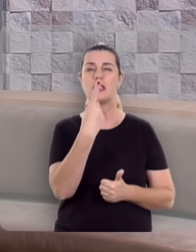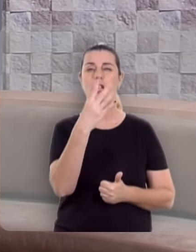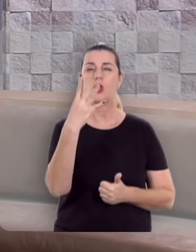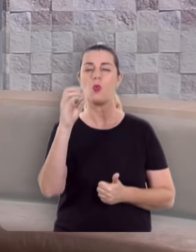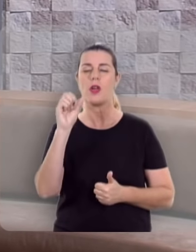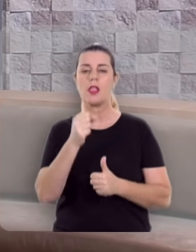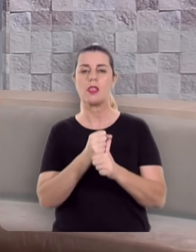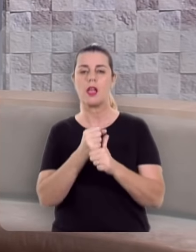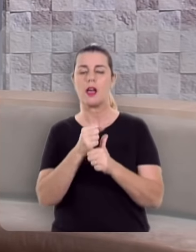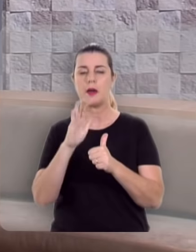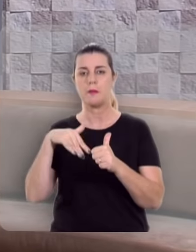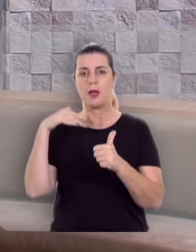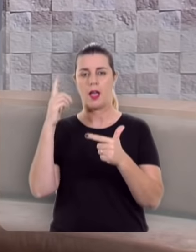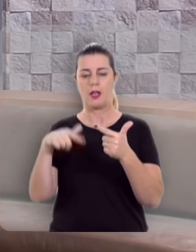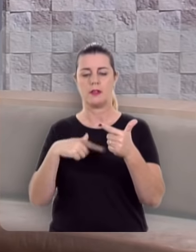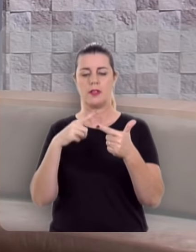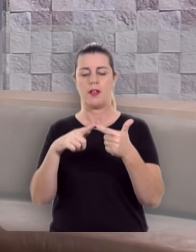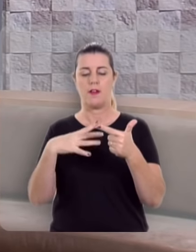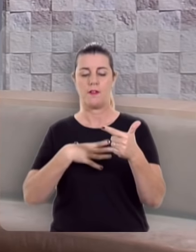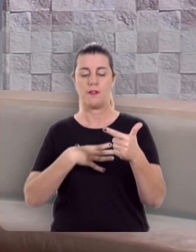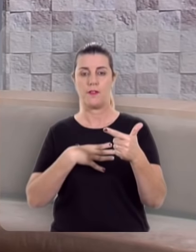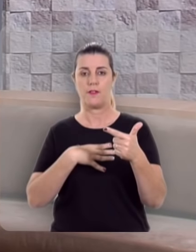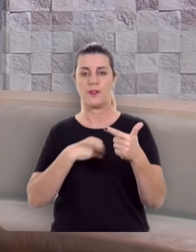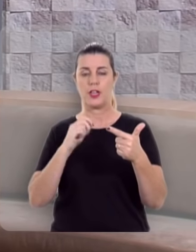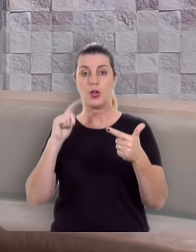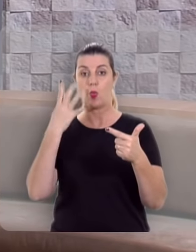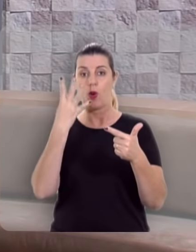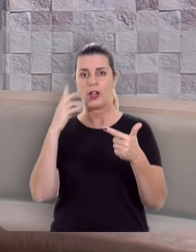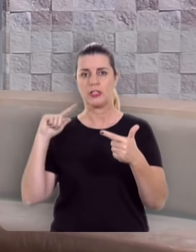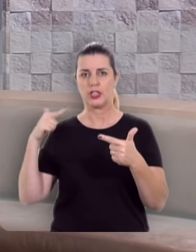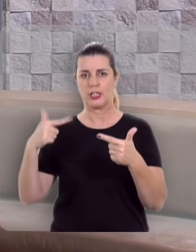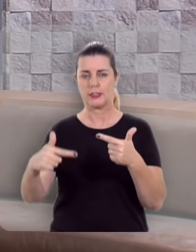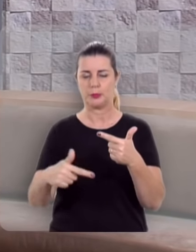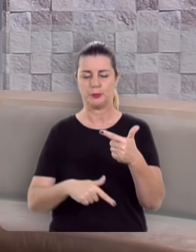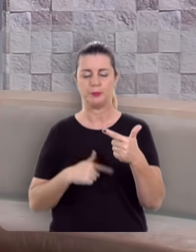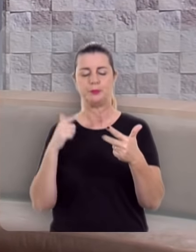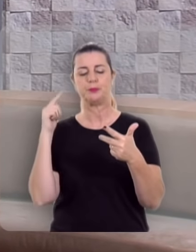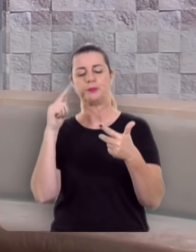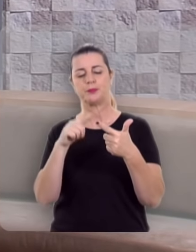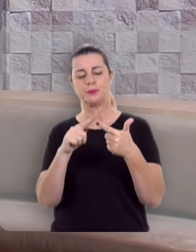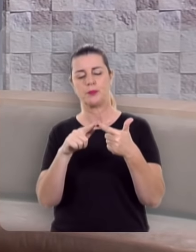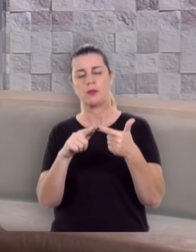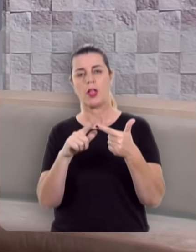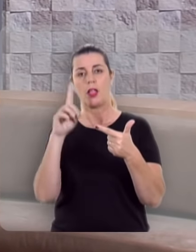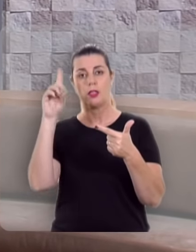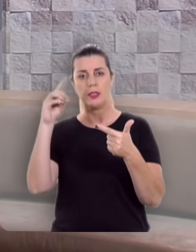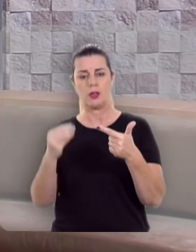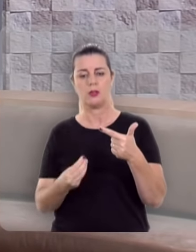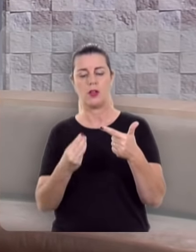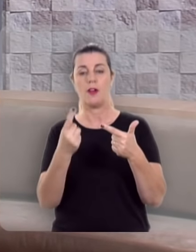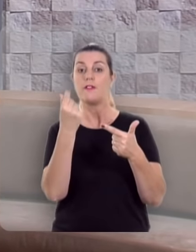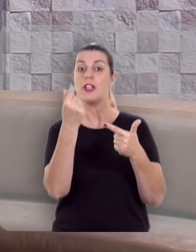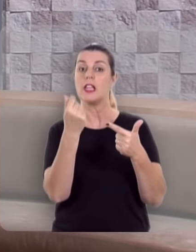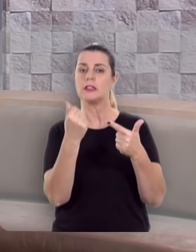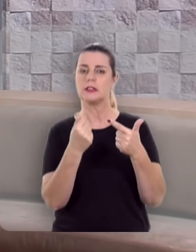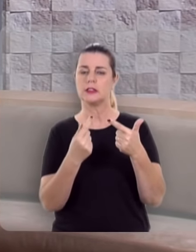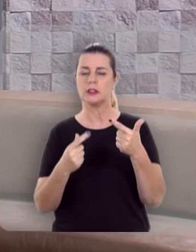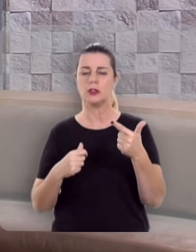saúde. Ele viveu mais 140 anos e viu os filhos dos filhos até a 4ª